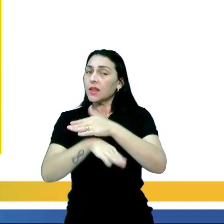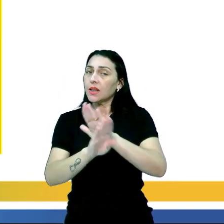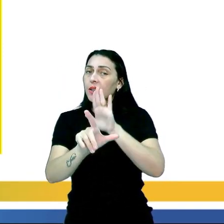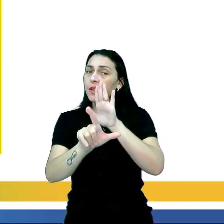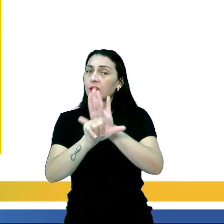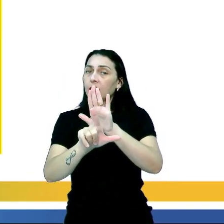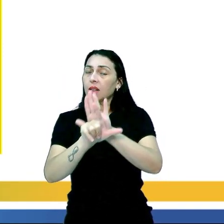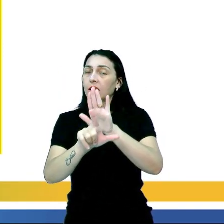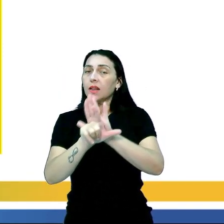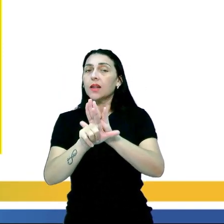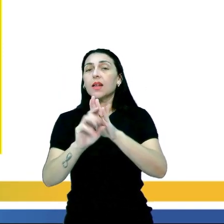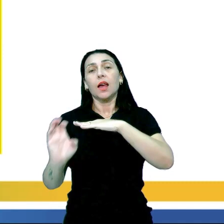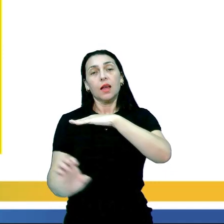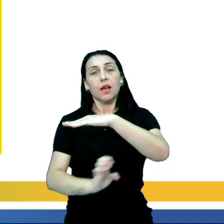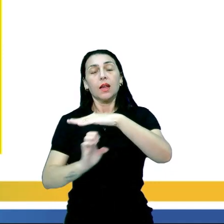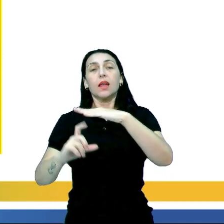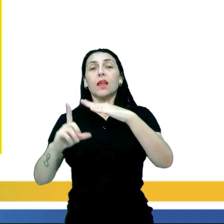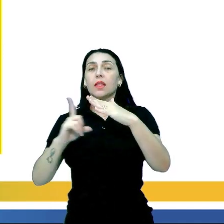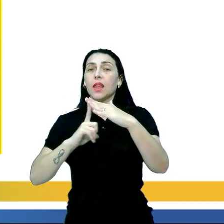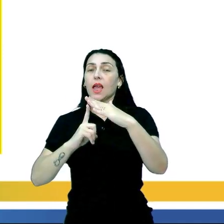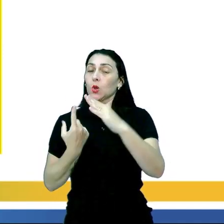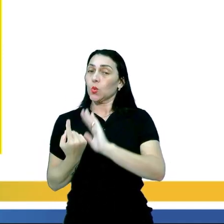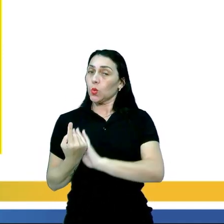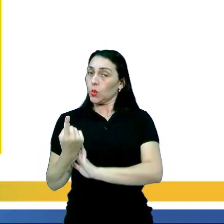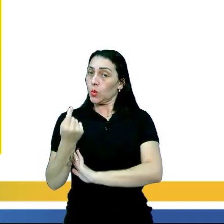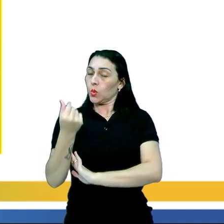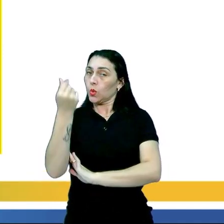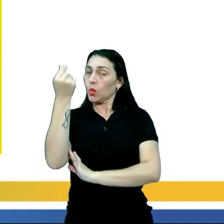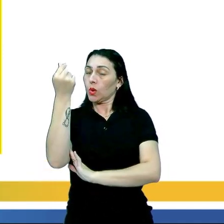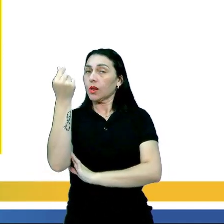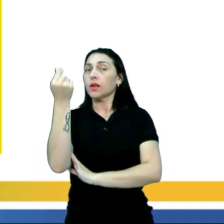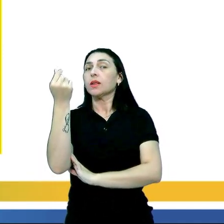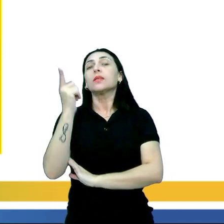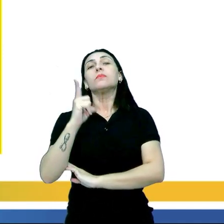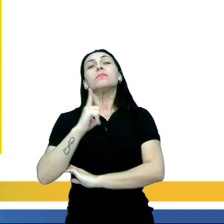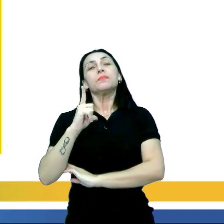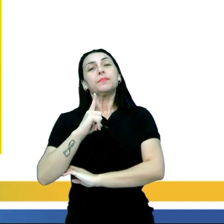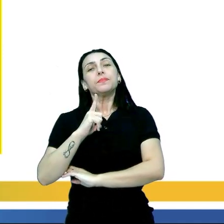né? Mesmo que a empresa tenha um grande capital, tenha uma grande